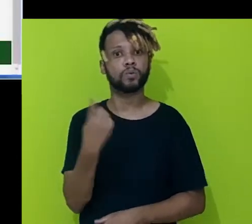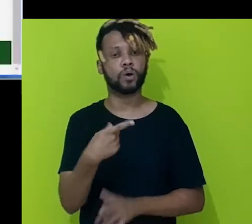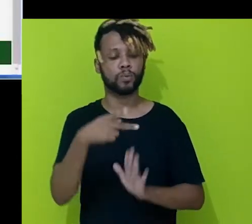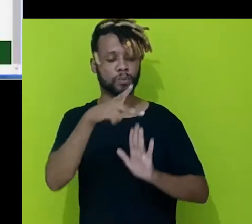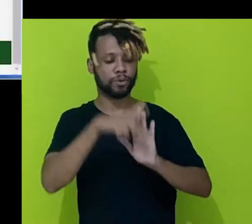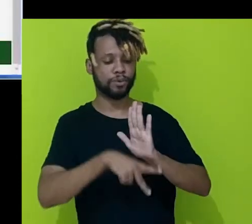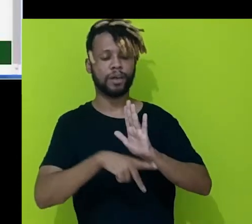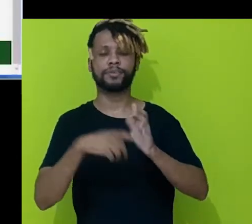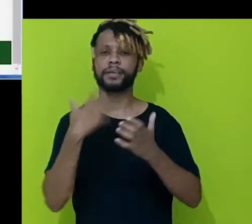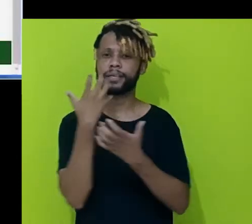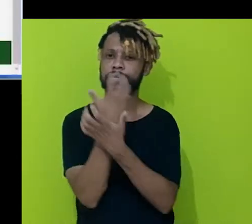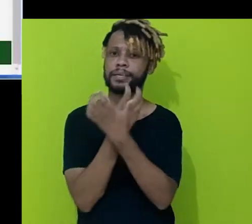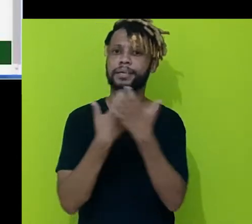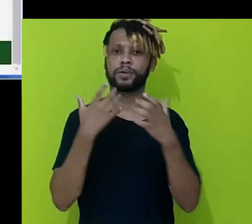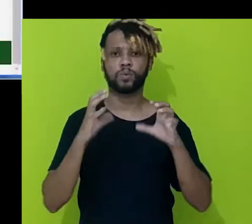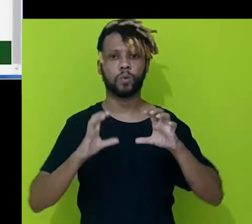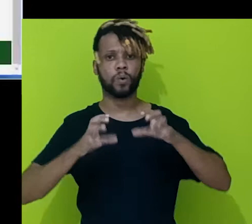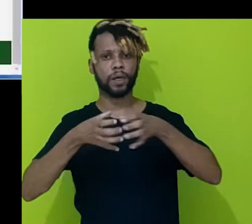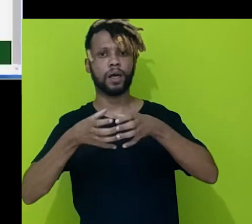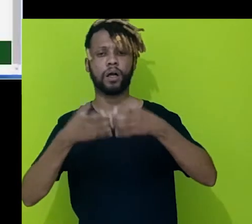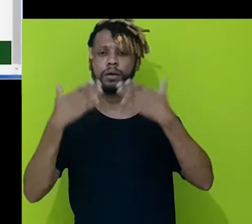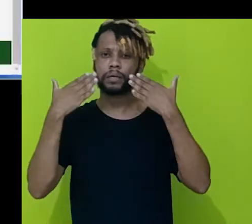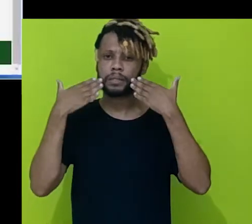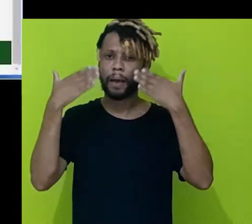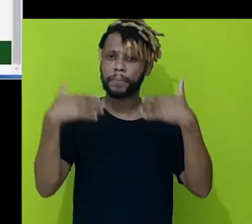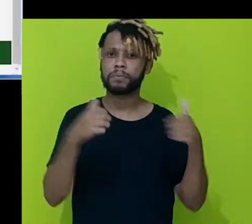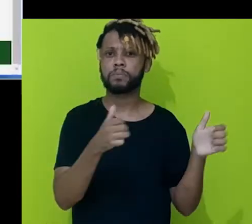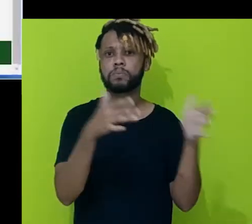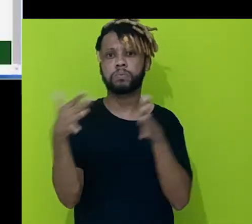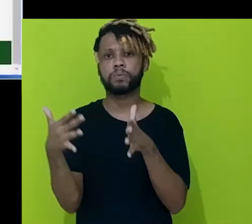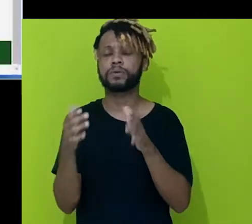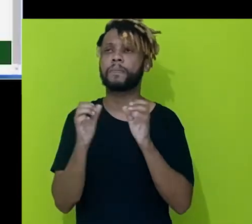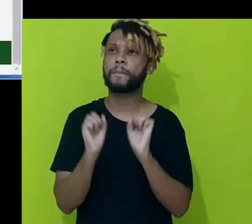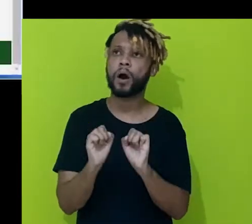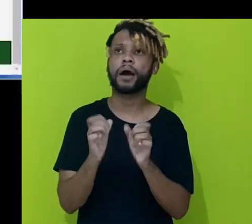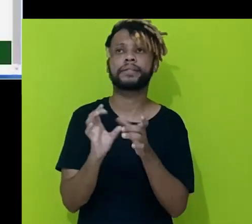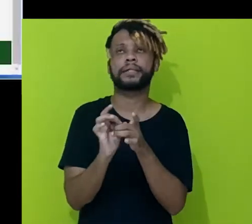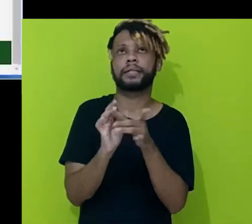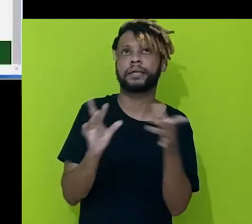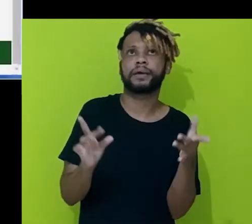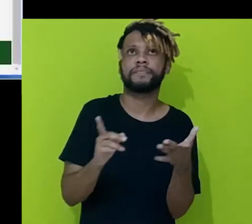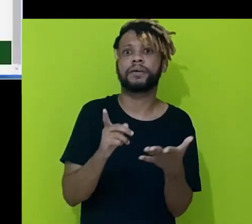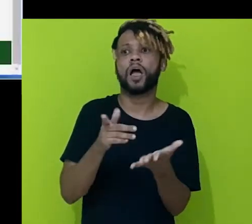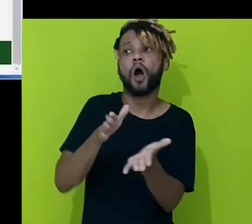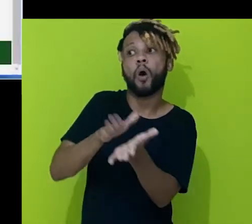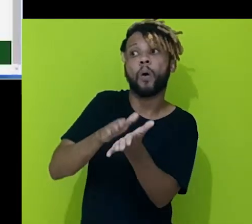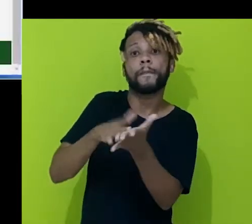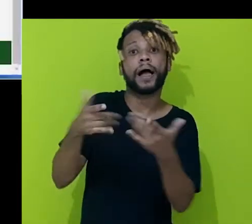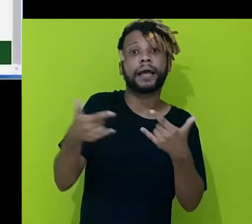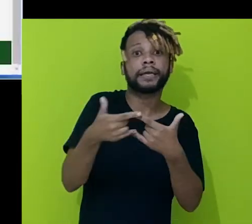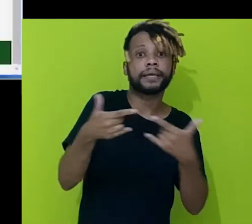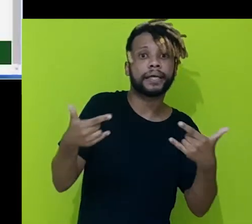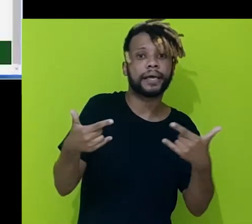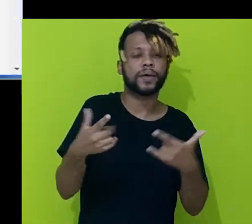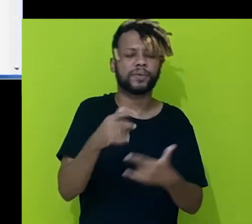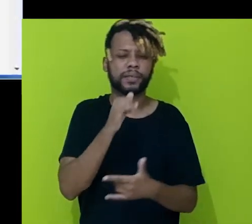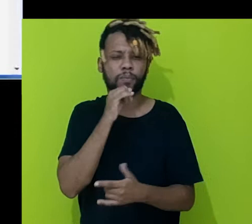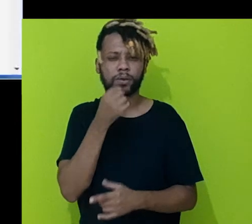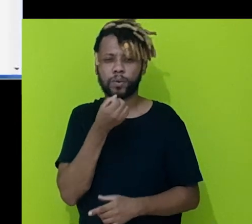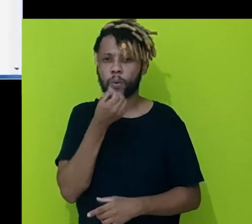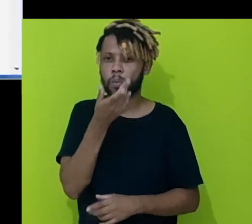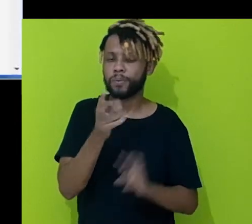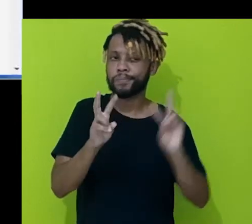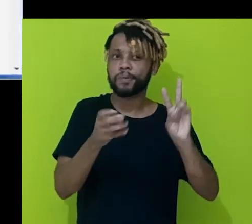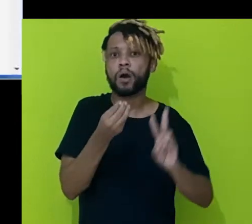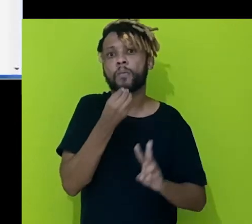ser apresentações onde a gente pode ou não cobrar ingresso. A gente citou que poderia